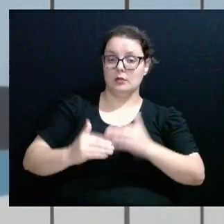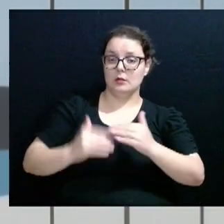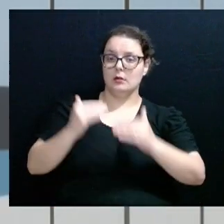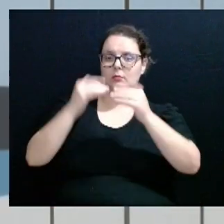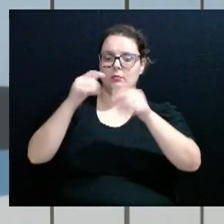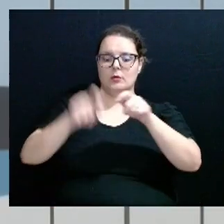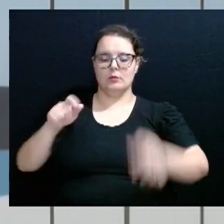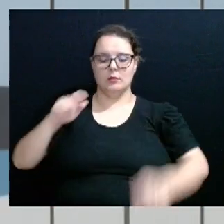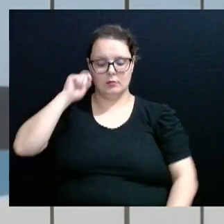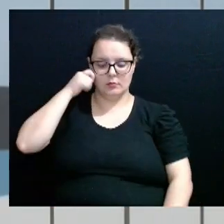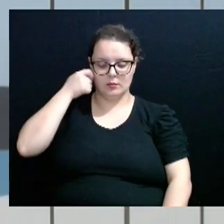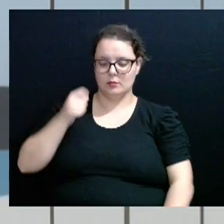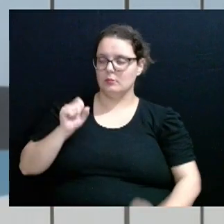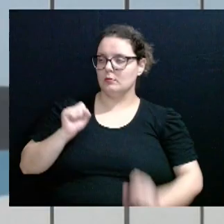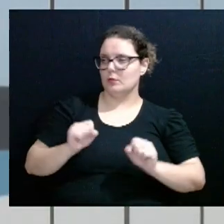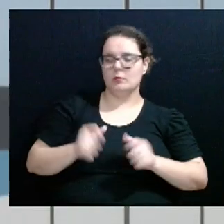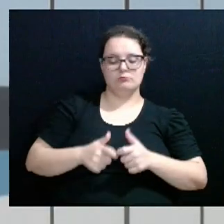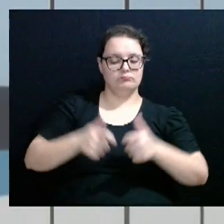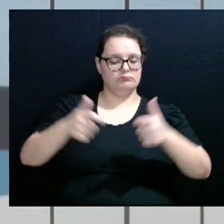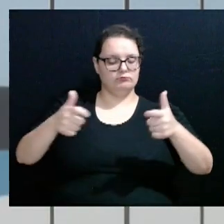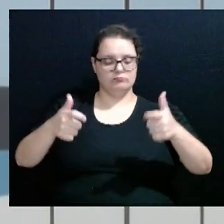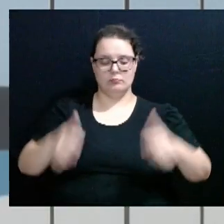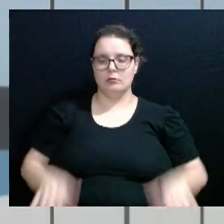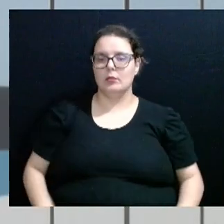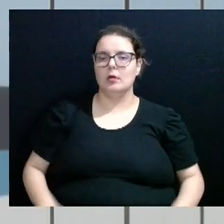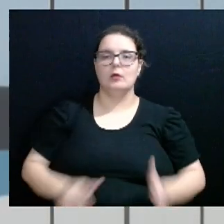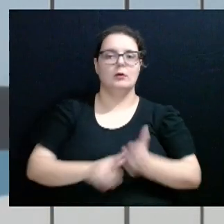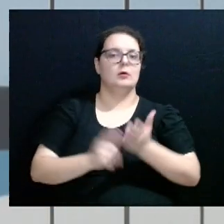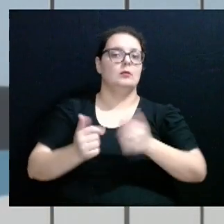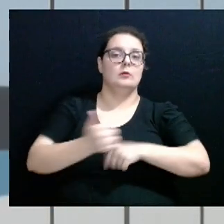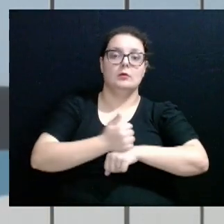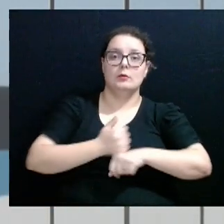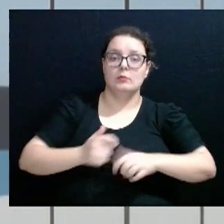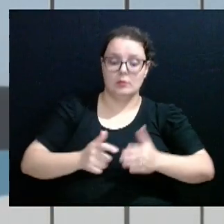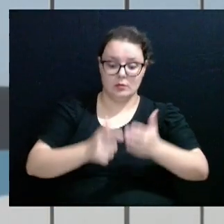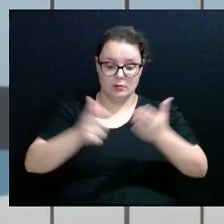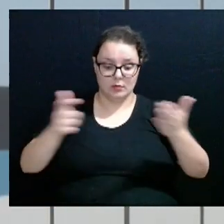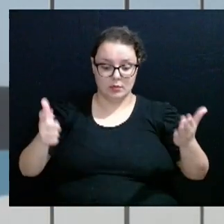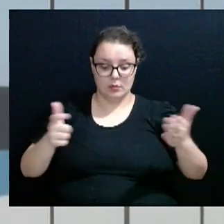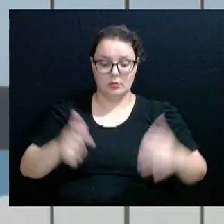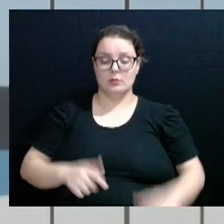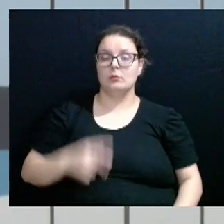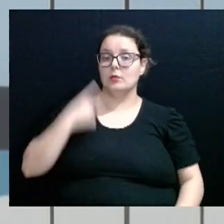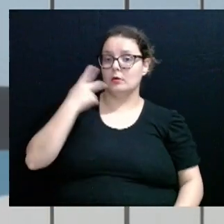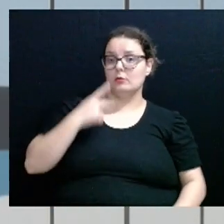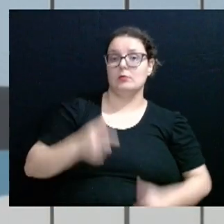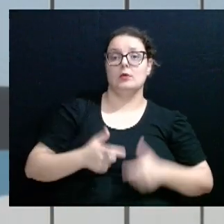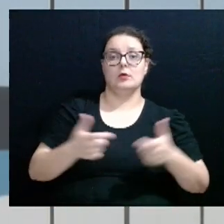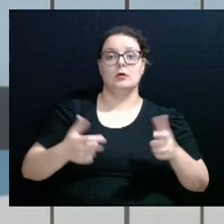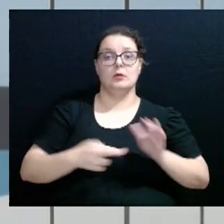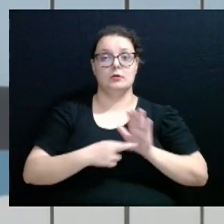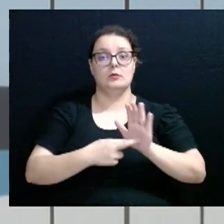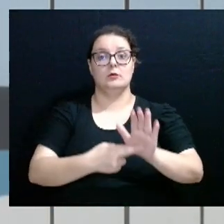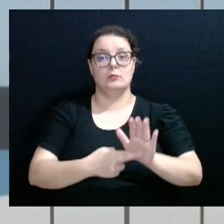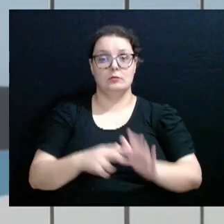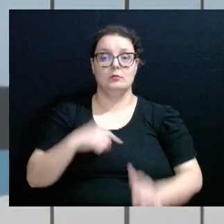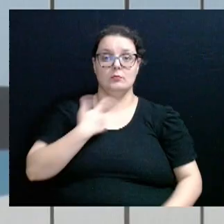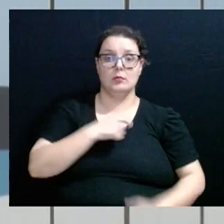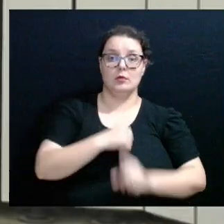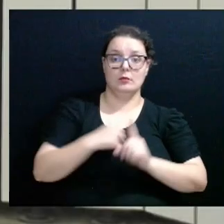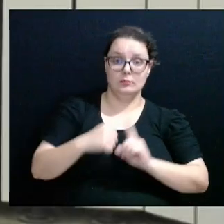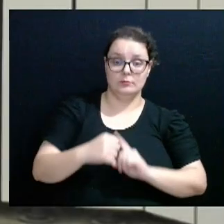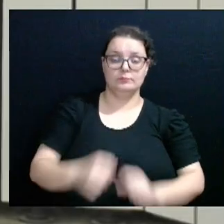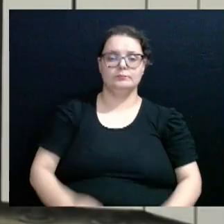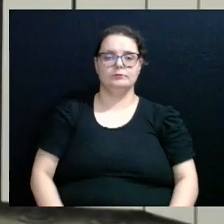poderiam ser grandes jornalistas, grandes políticos e grandes representações para a nossa sociedade. Você